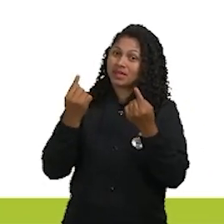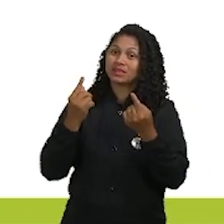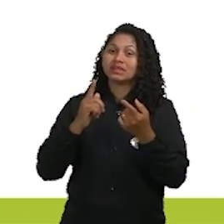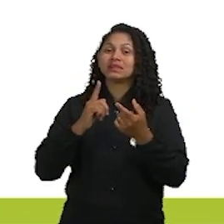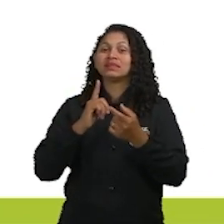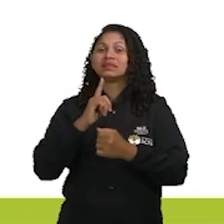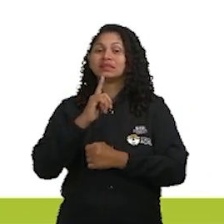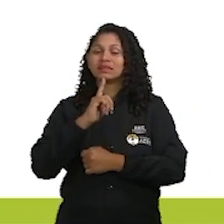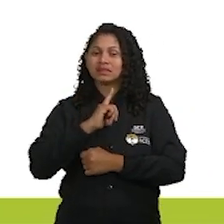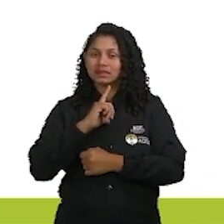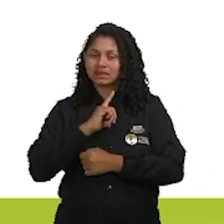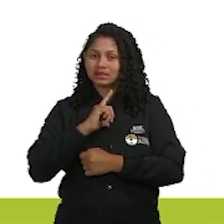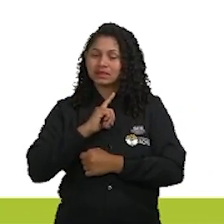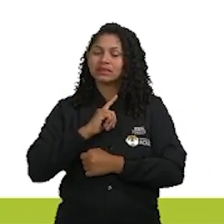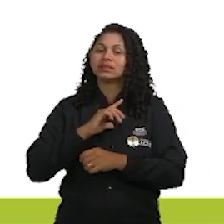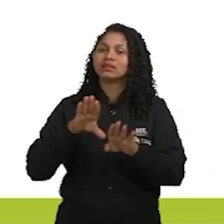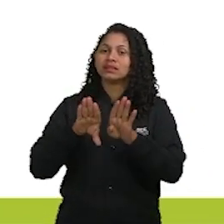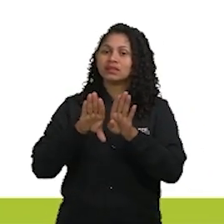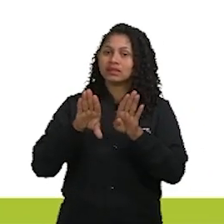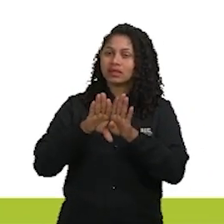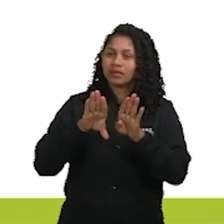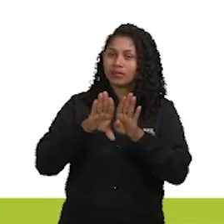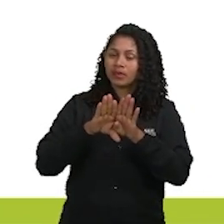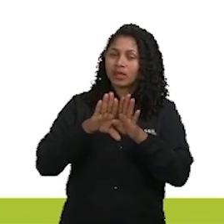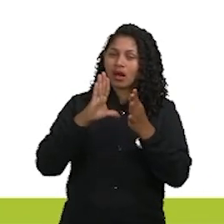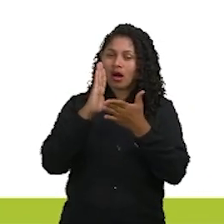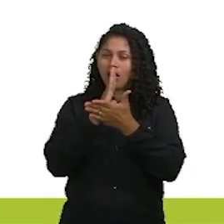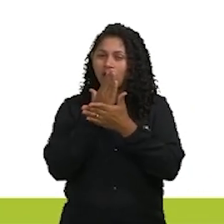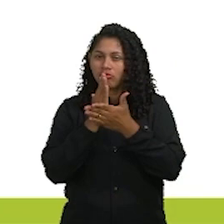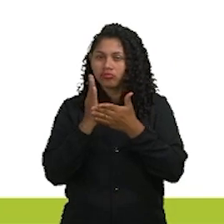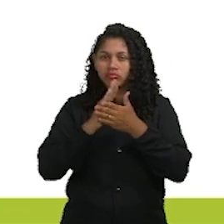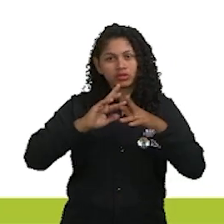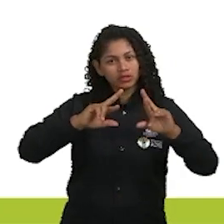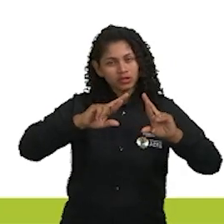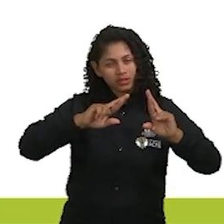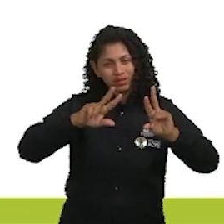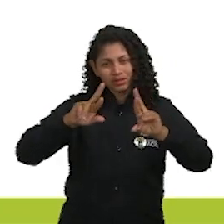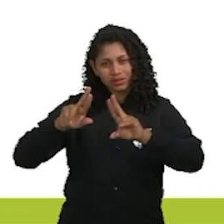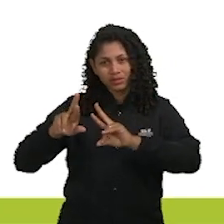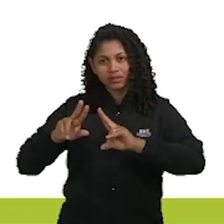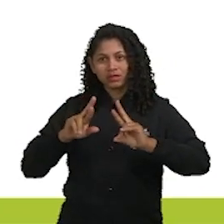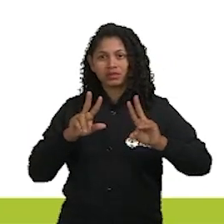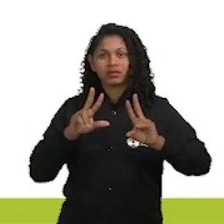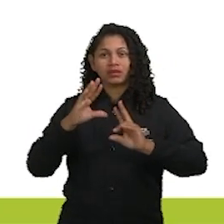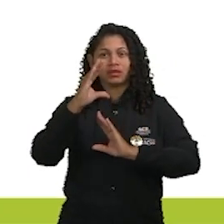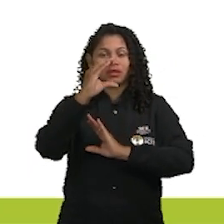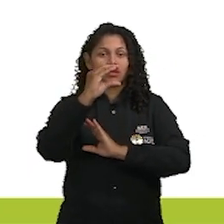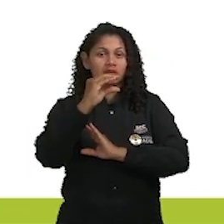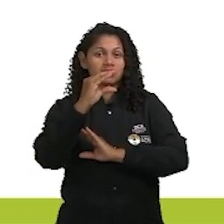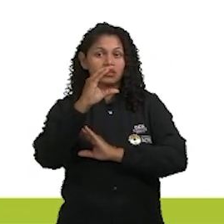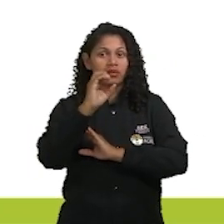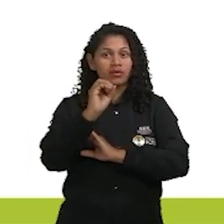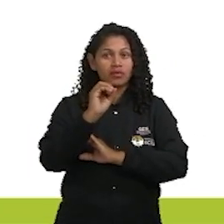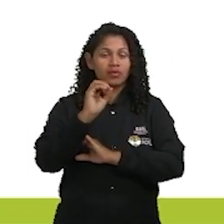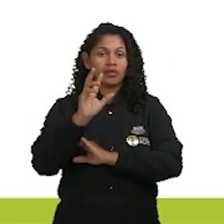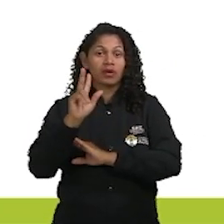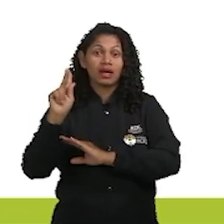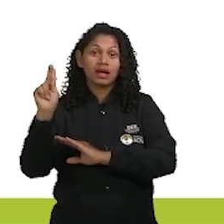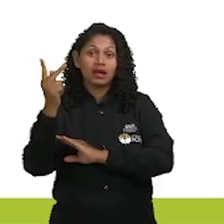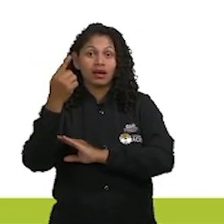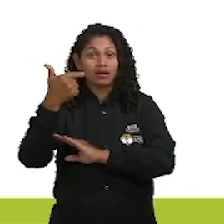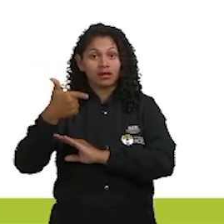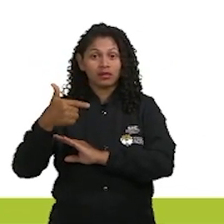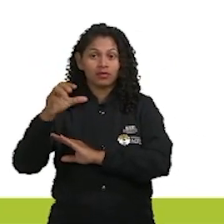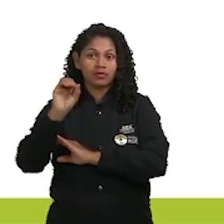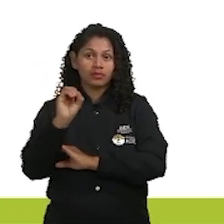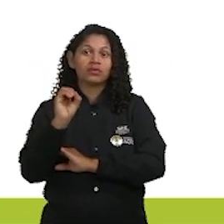algumas exceções, tá? Nesses primeiros exemplos, CO, água, ele vai